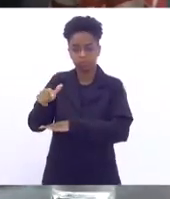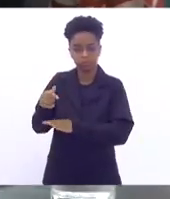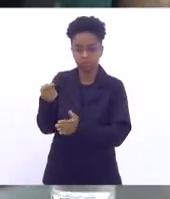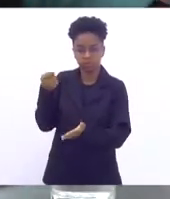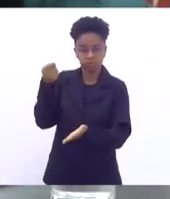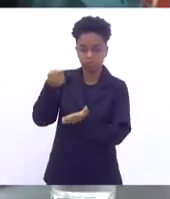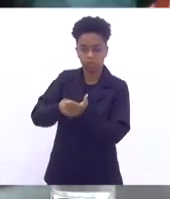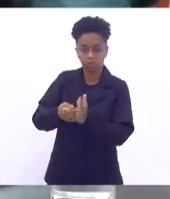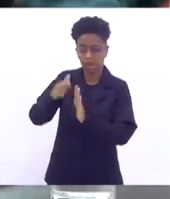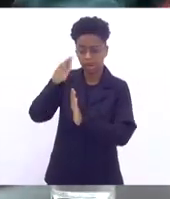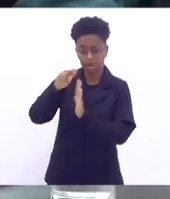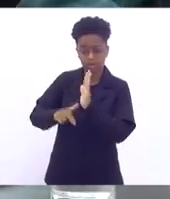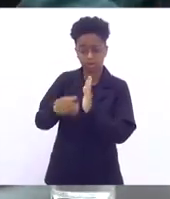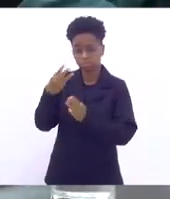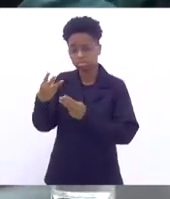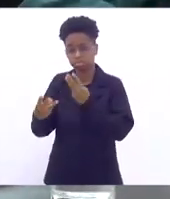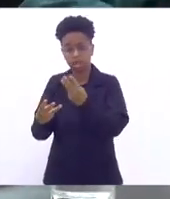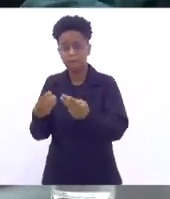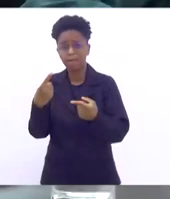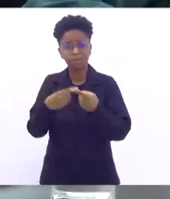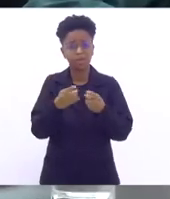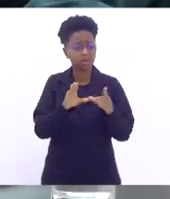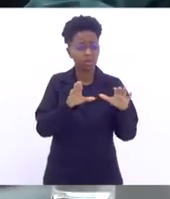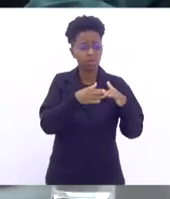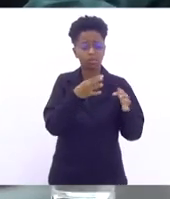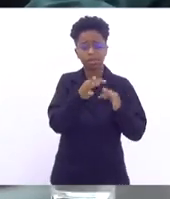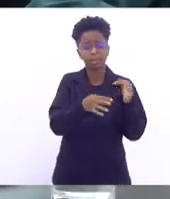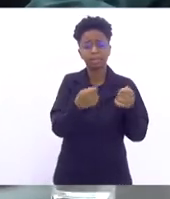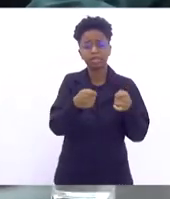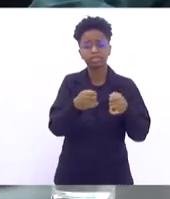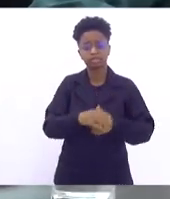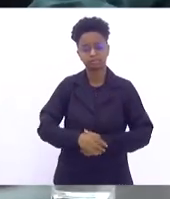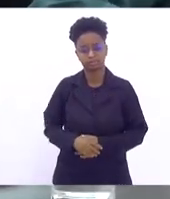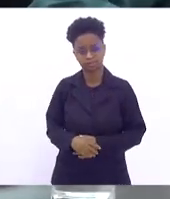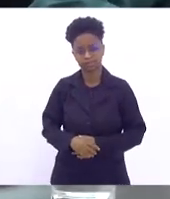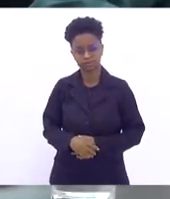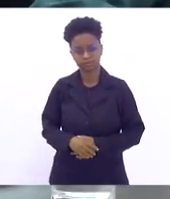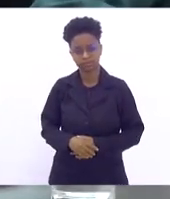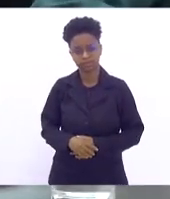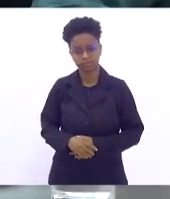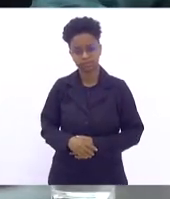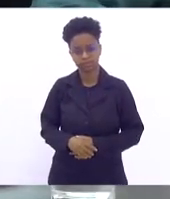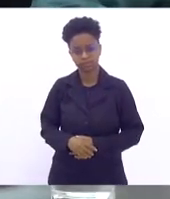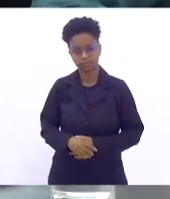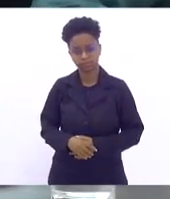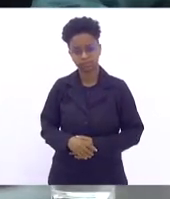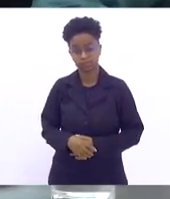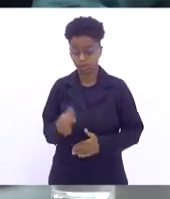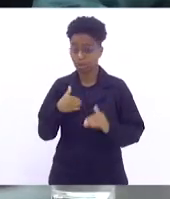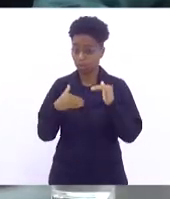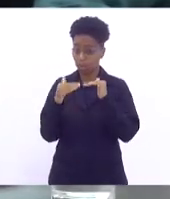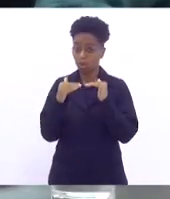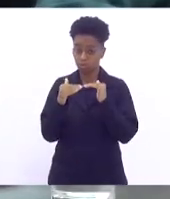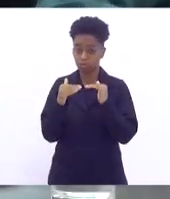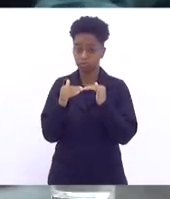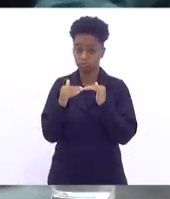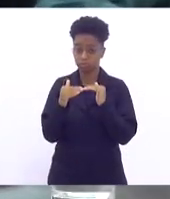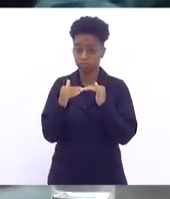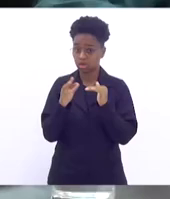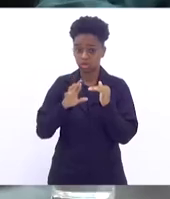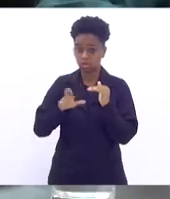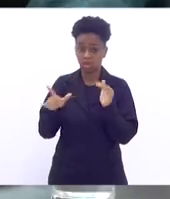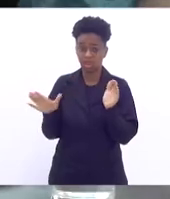relatório trimestral Porque que a frente tem que fazer né eu concordo não é uma questão